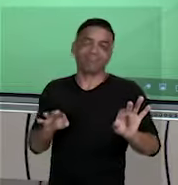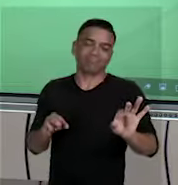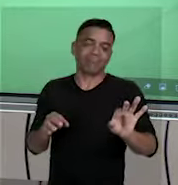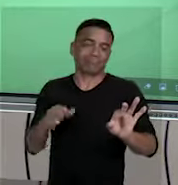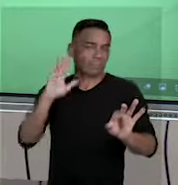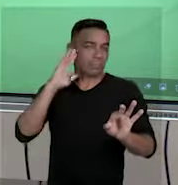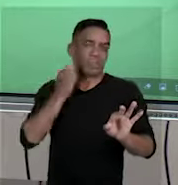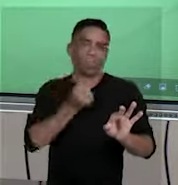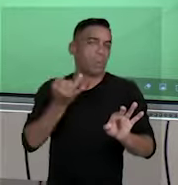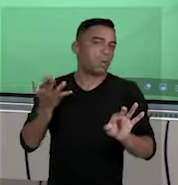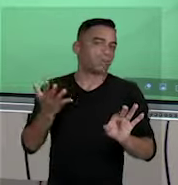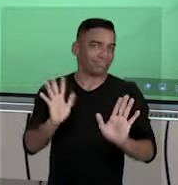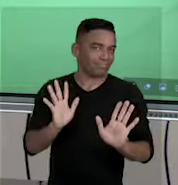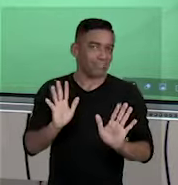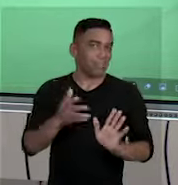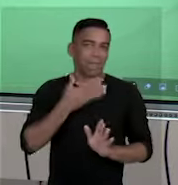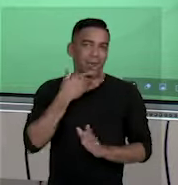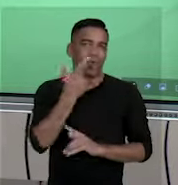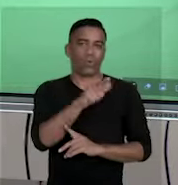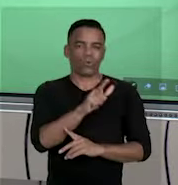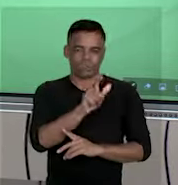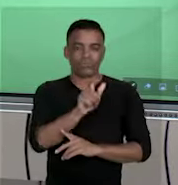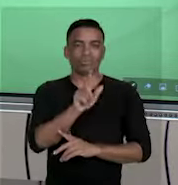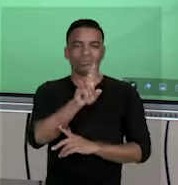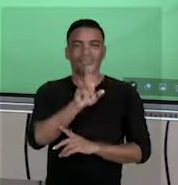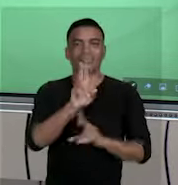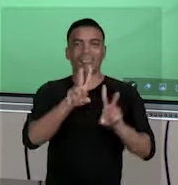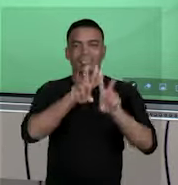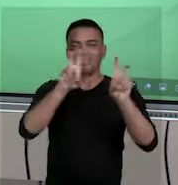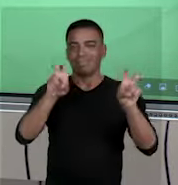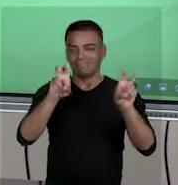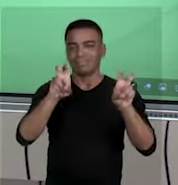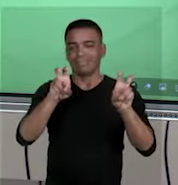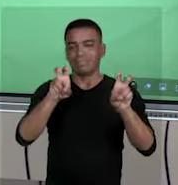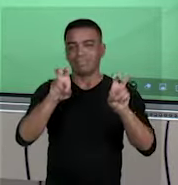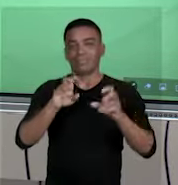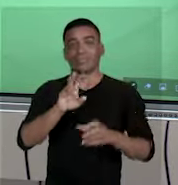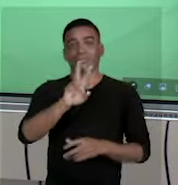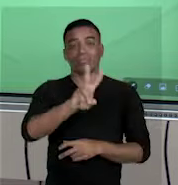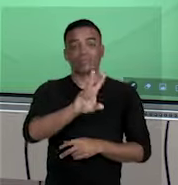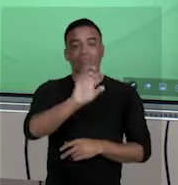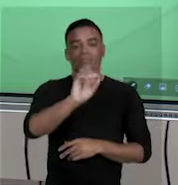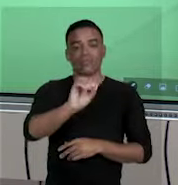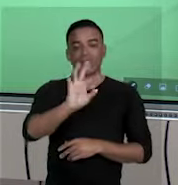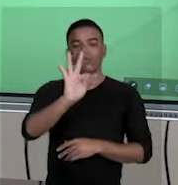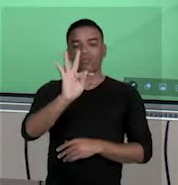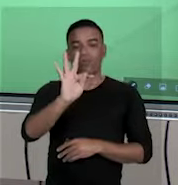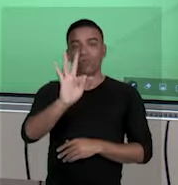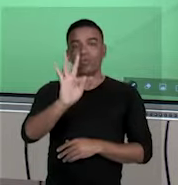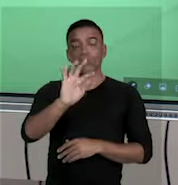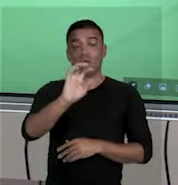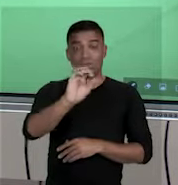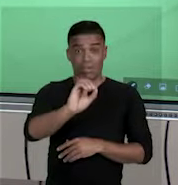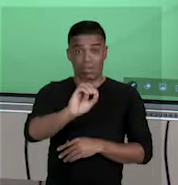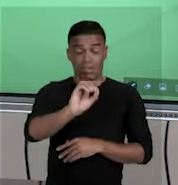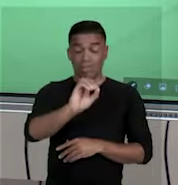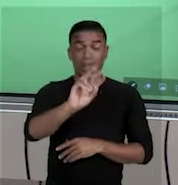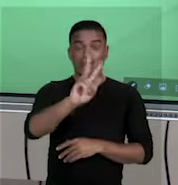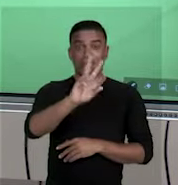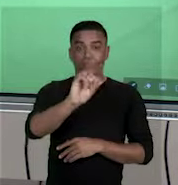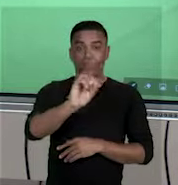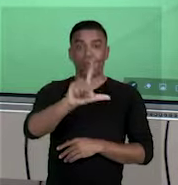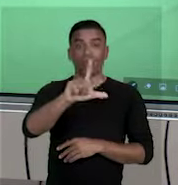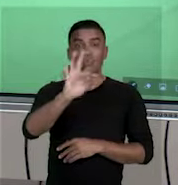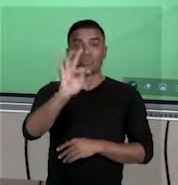o metro de algo, beleza? Então, a voltagem é um método de medição